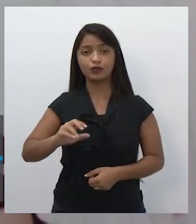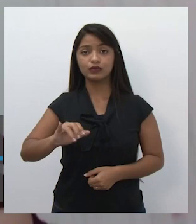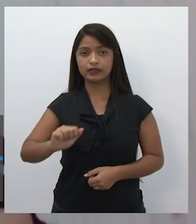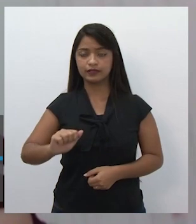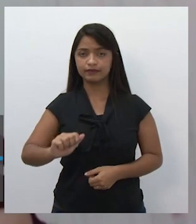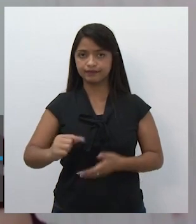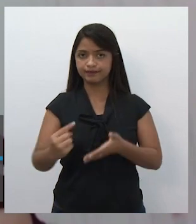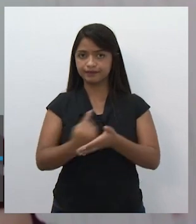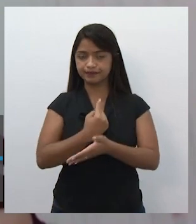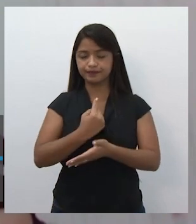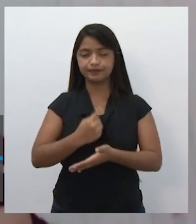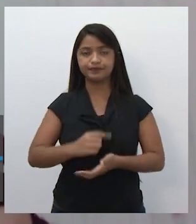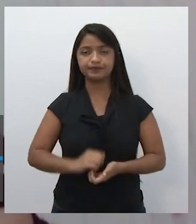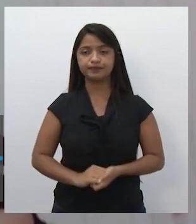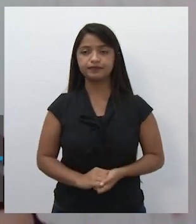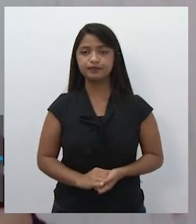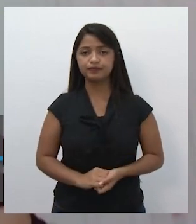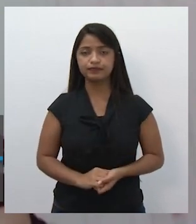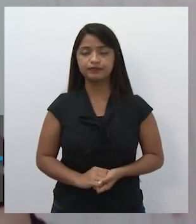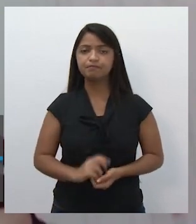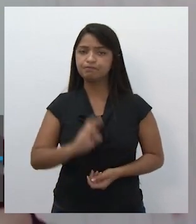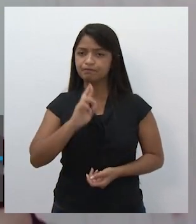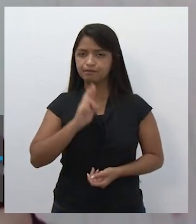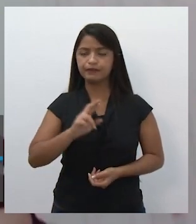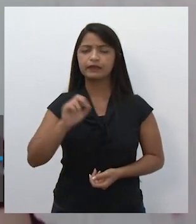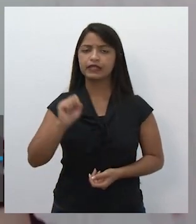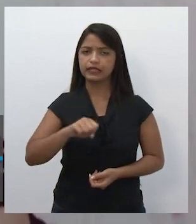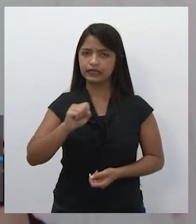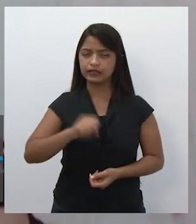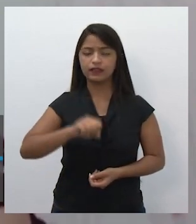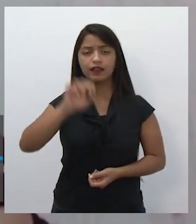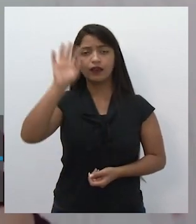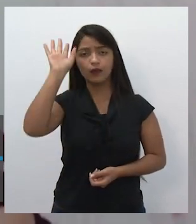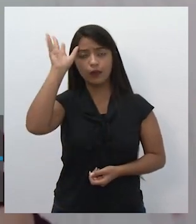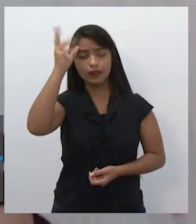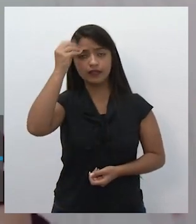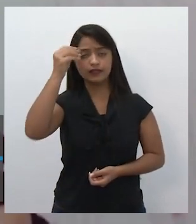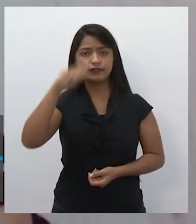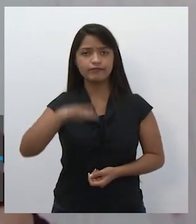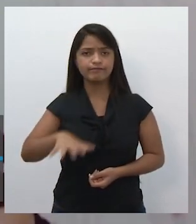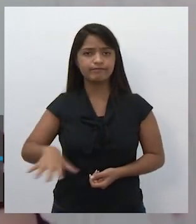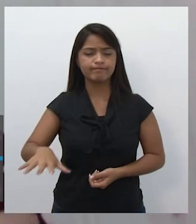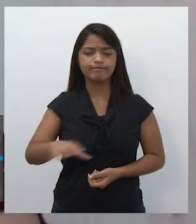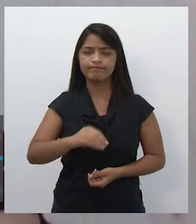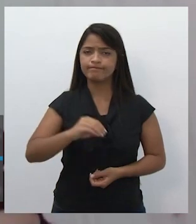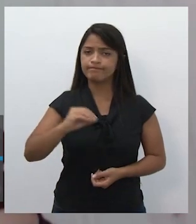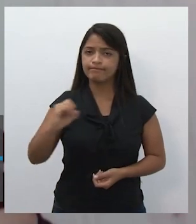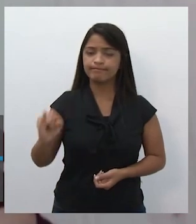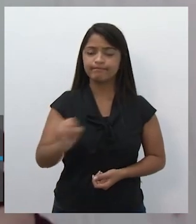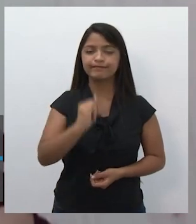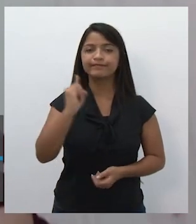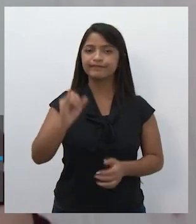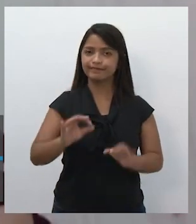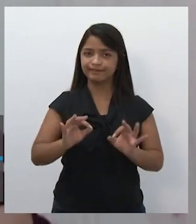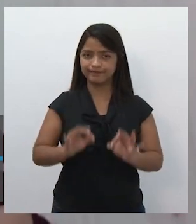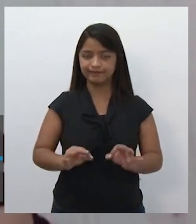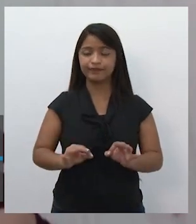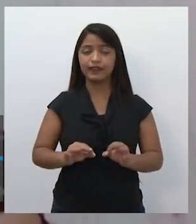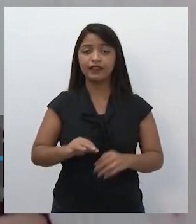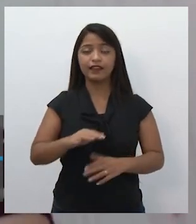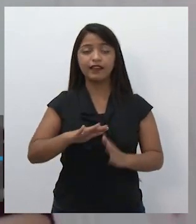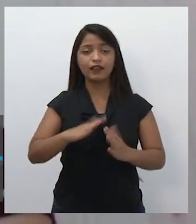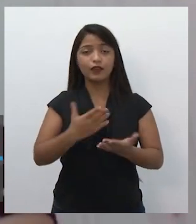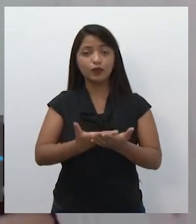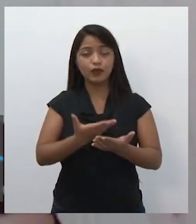Sim, Ana Lúcia, as competências gerais são muito importantes. Elas perpassam por toda a educação básica,